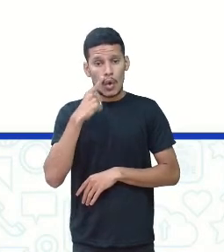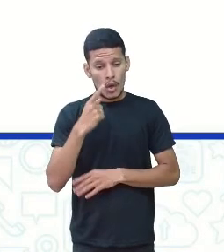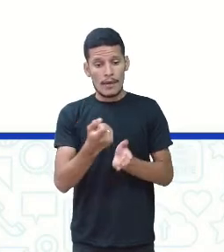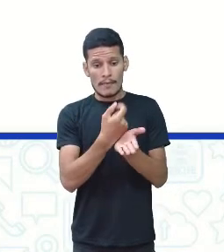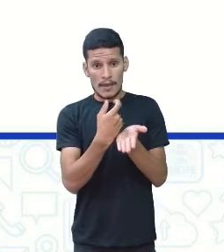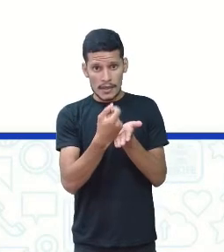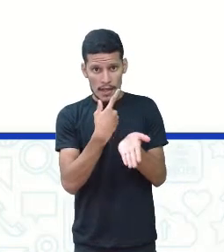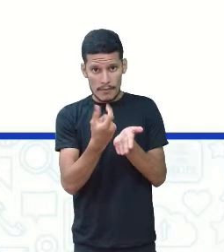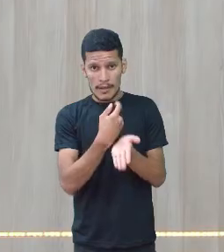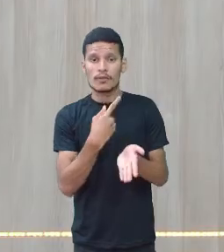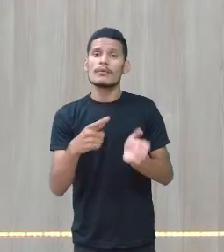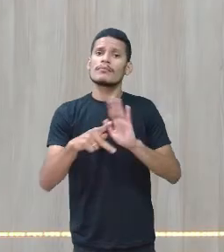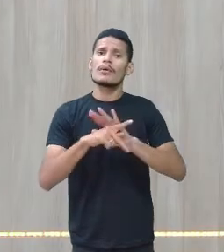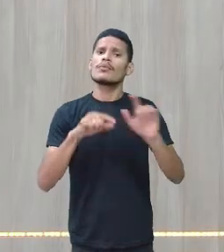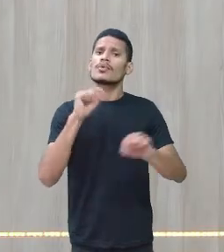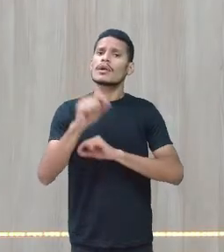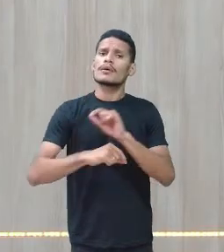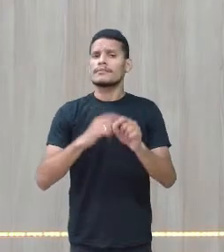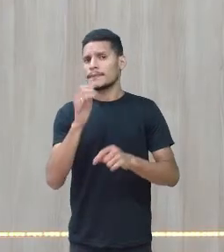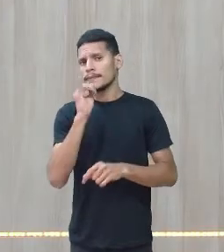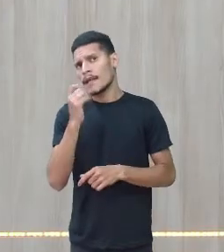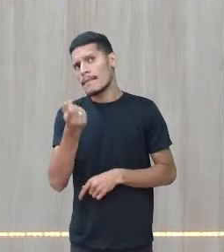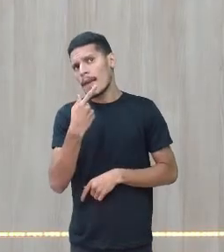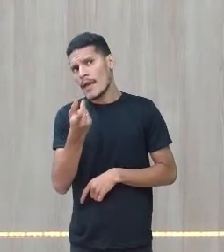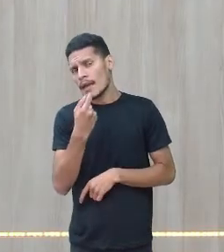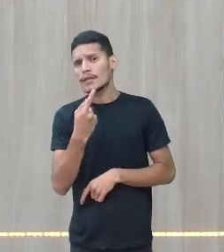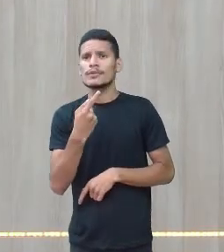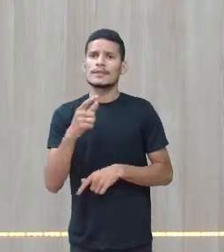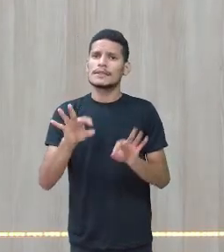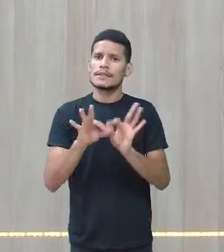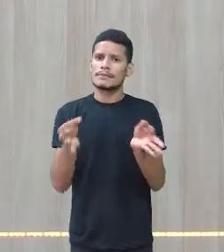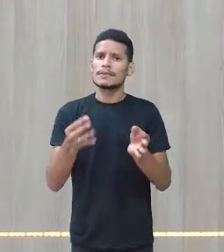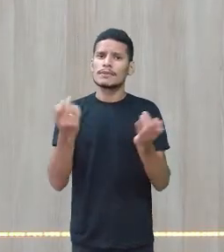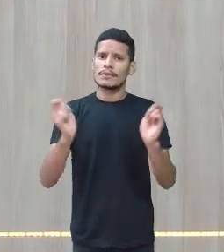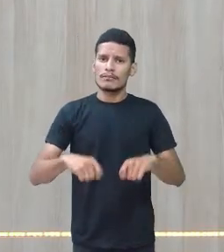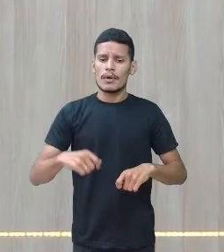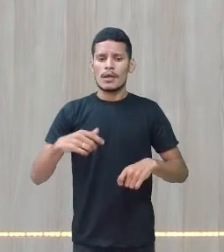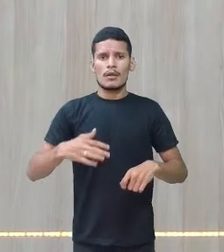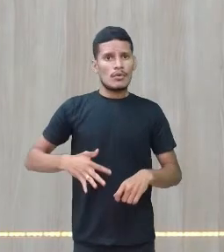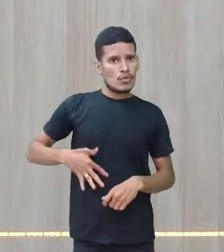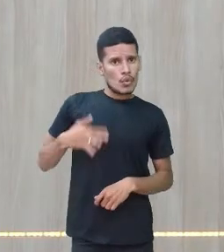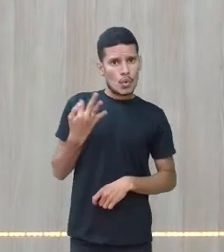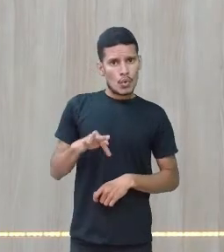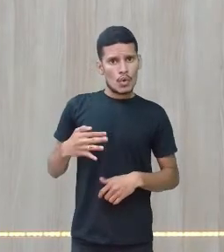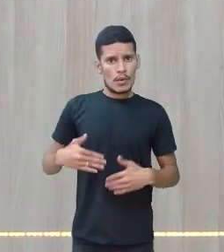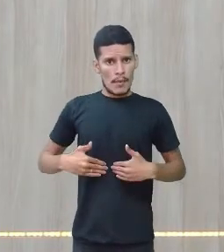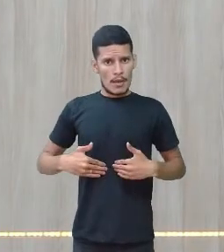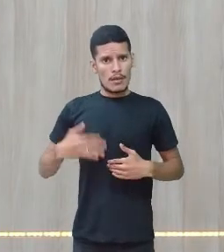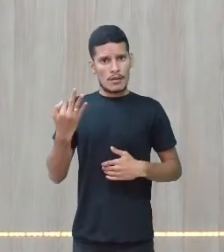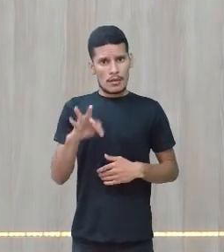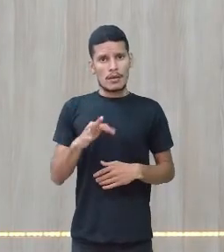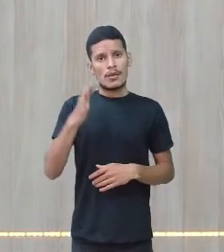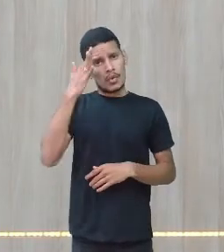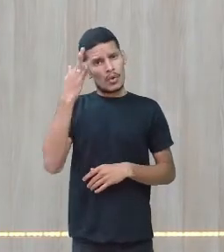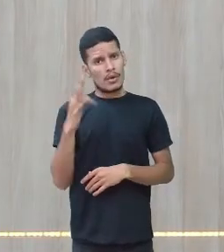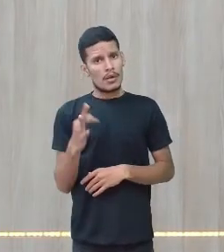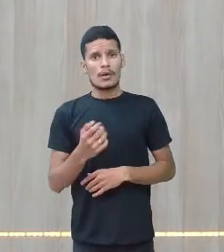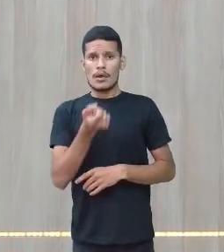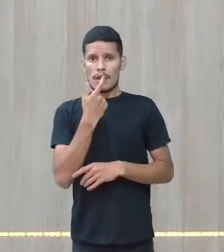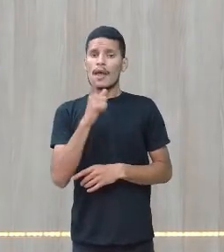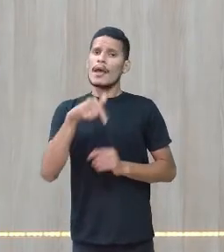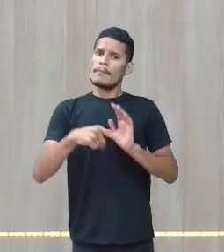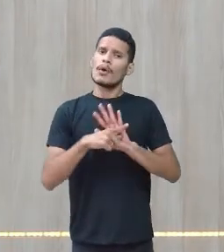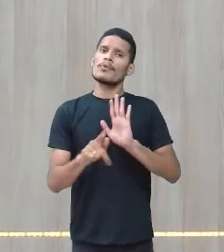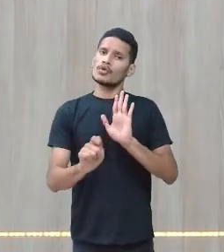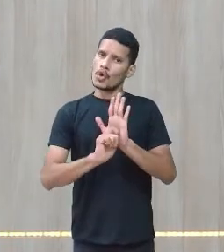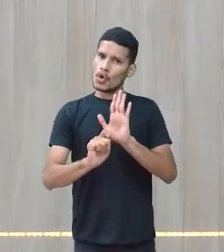medicamentos, os analgésicos, remédio aí, um simples remédio para dor de barriga aí uma droga, para dor de cabeça também.